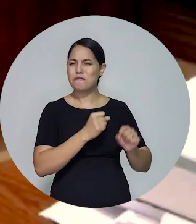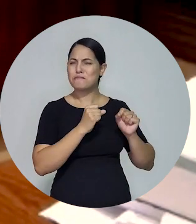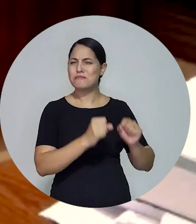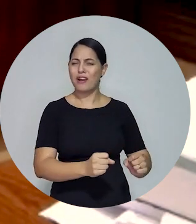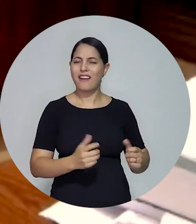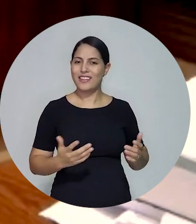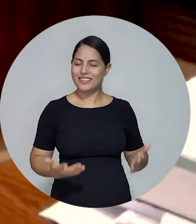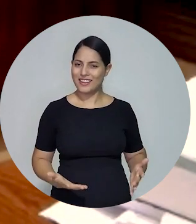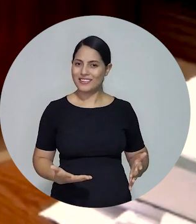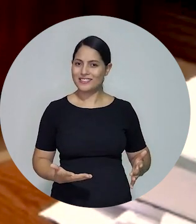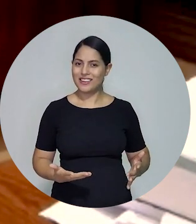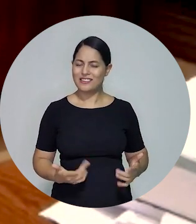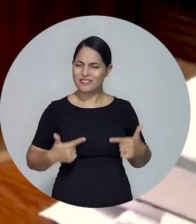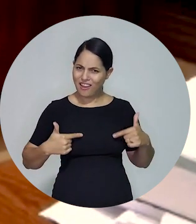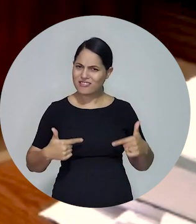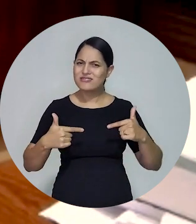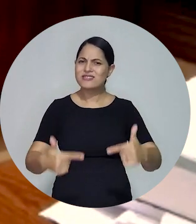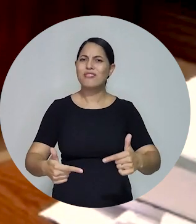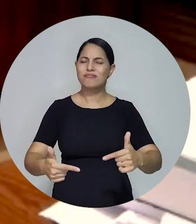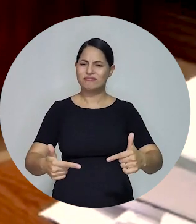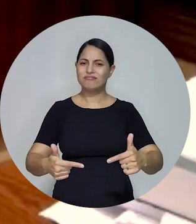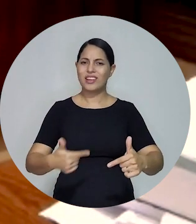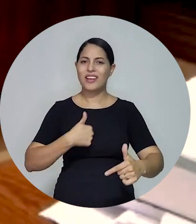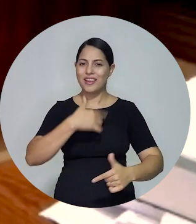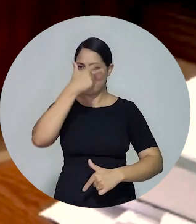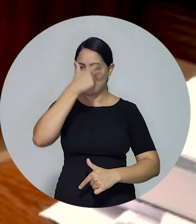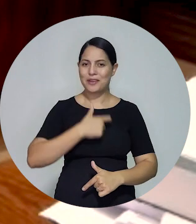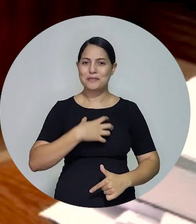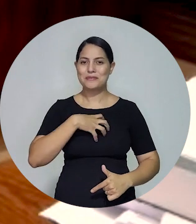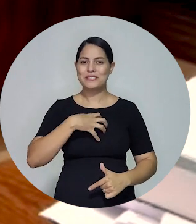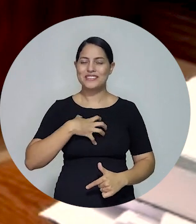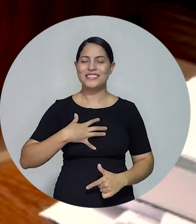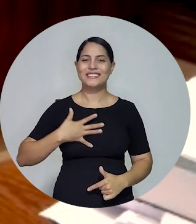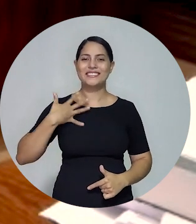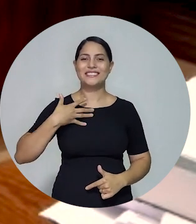essa potência, por mais essa iniciativa. Tenho muita